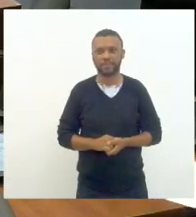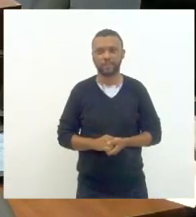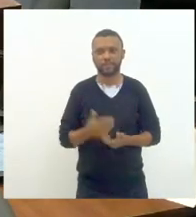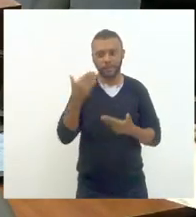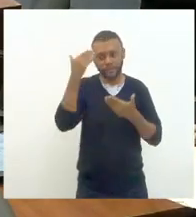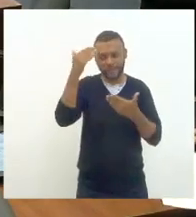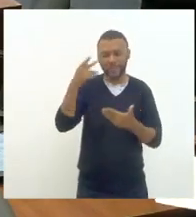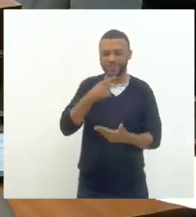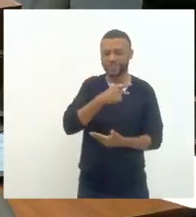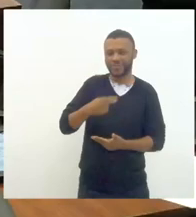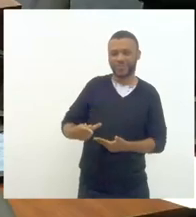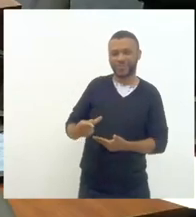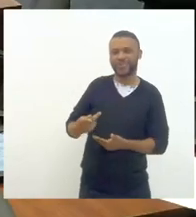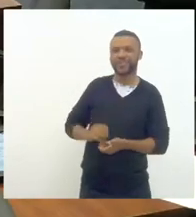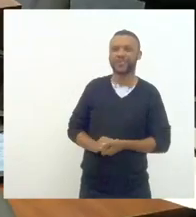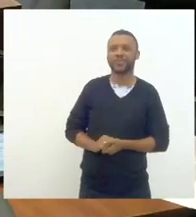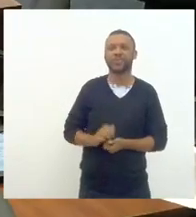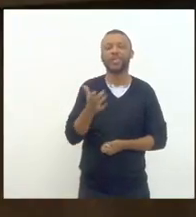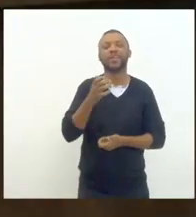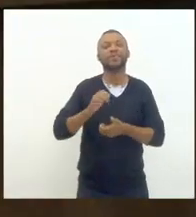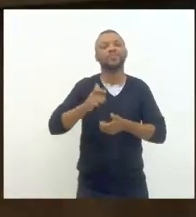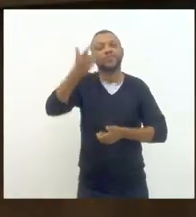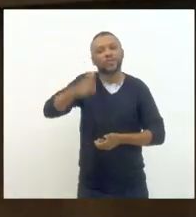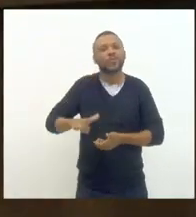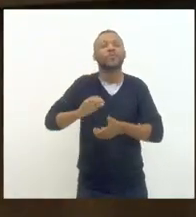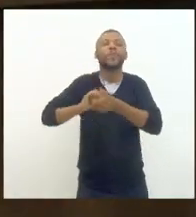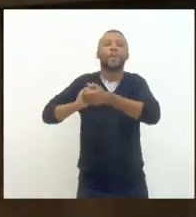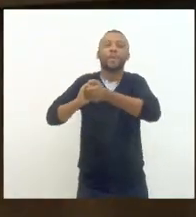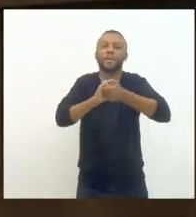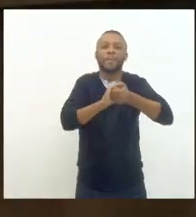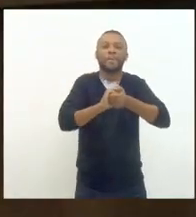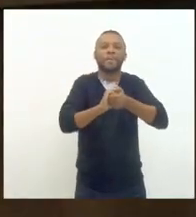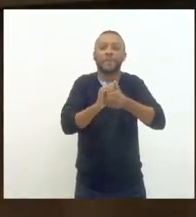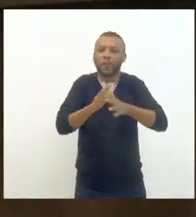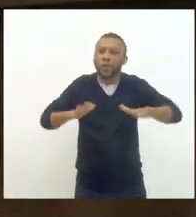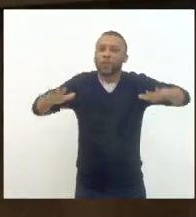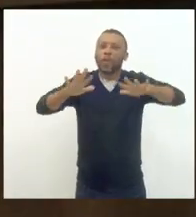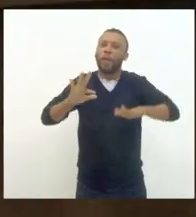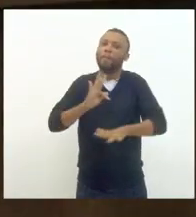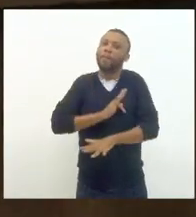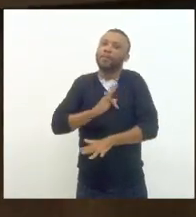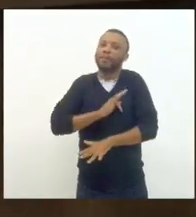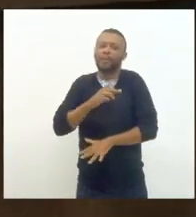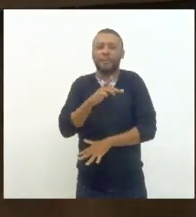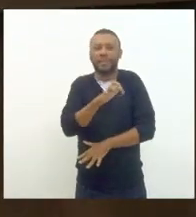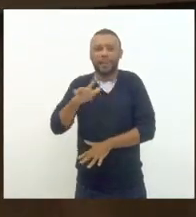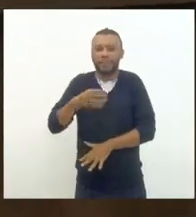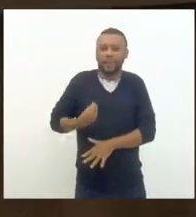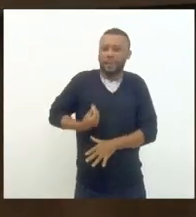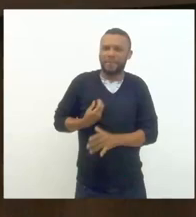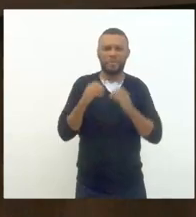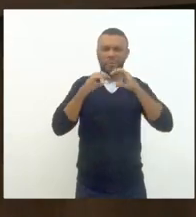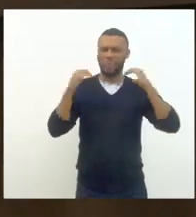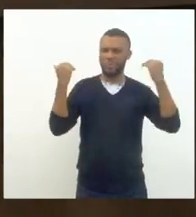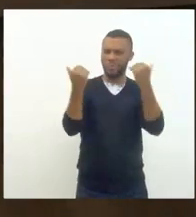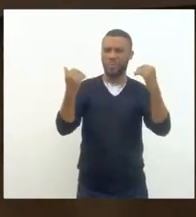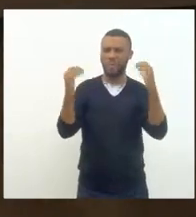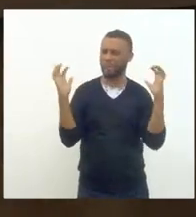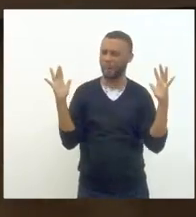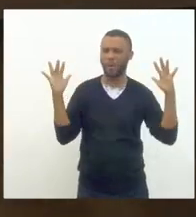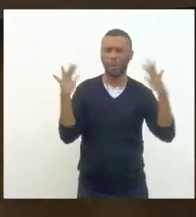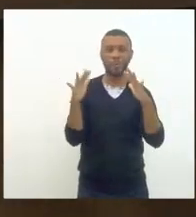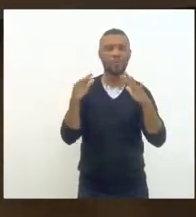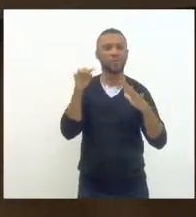Obrigado, senhora presidente. Eu quero cumprimentar mais uma vez a toda a poliçada penal que está presente aqui hoje, reconhecer aqui